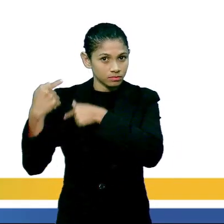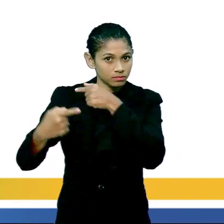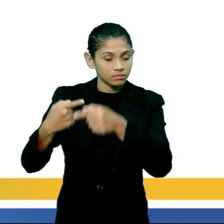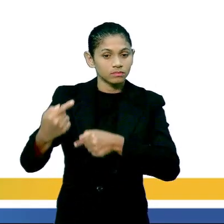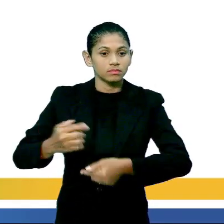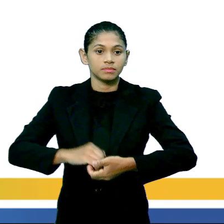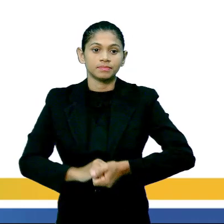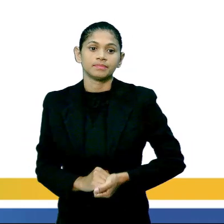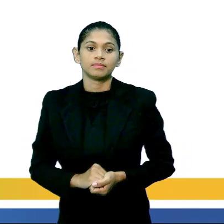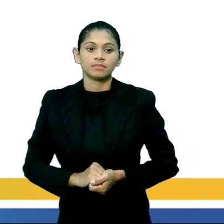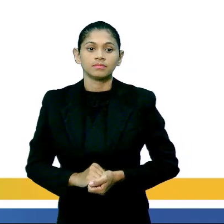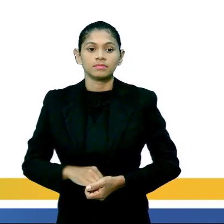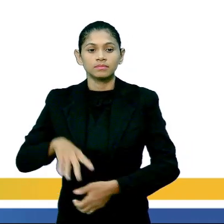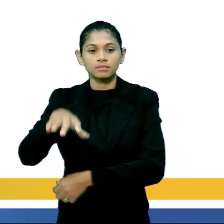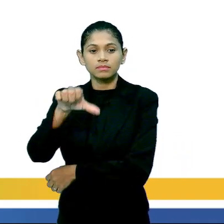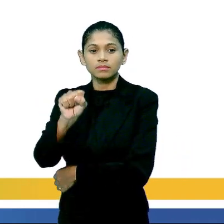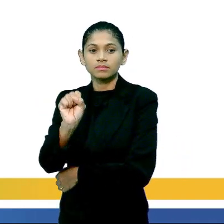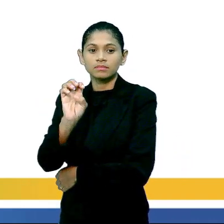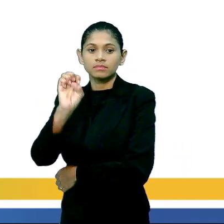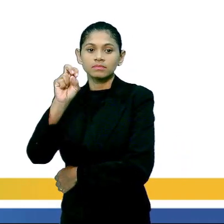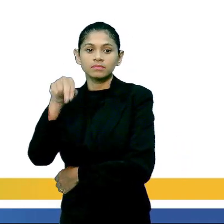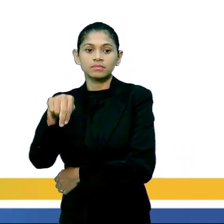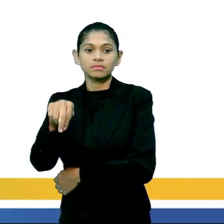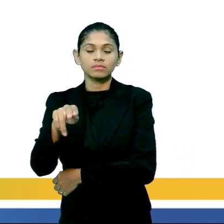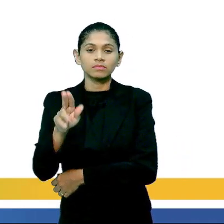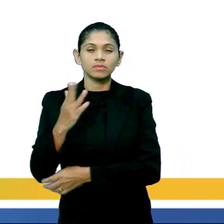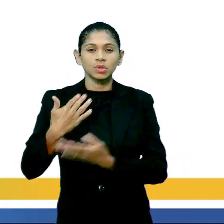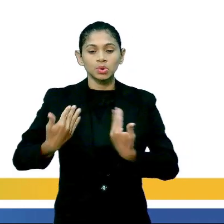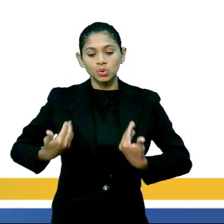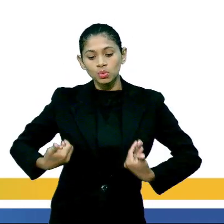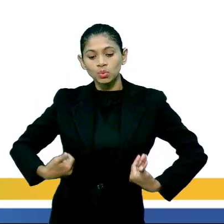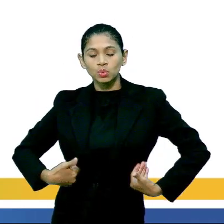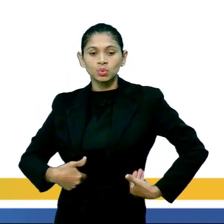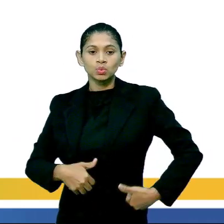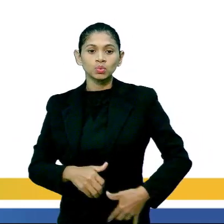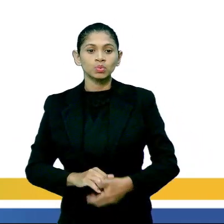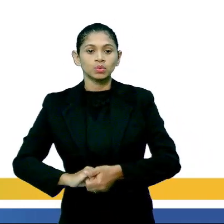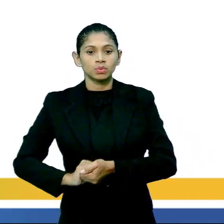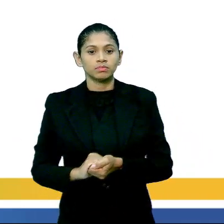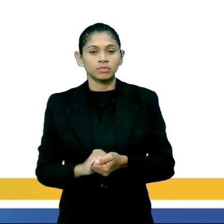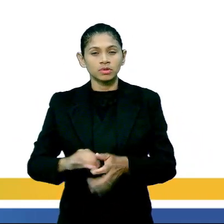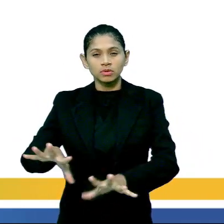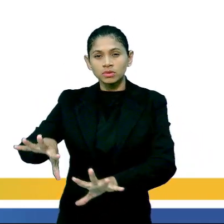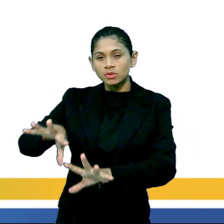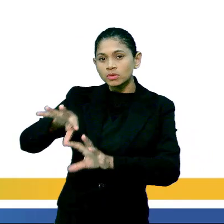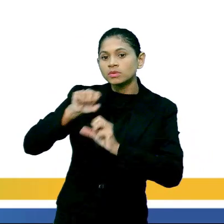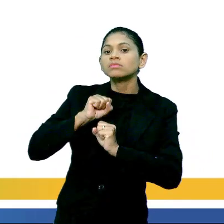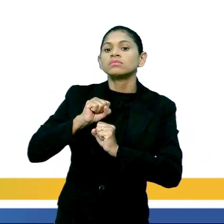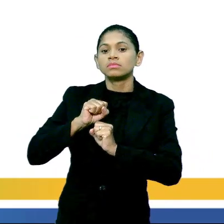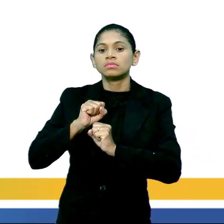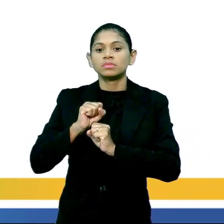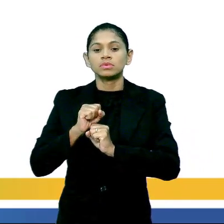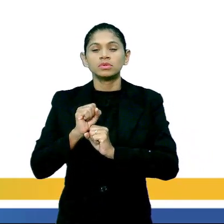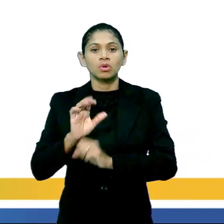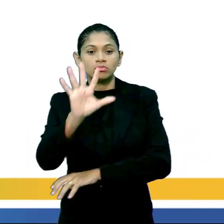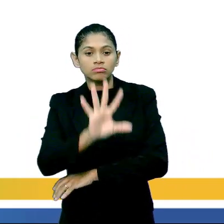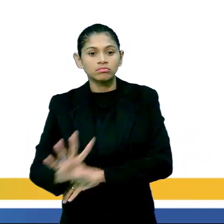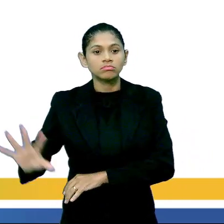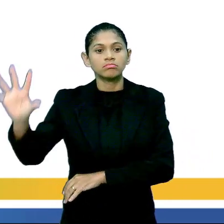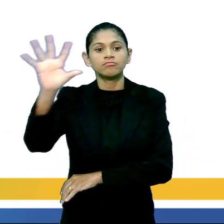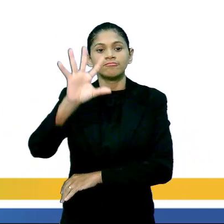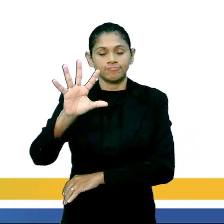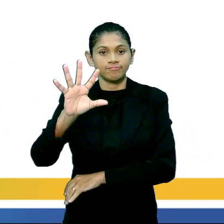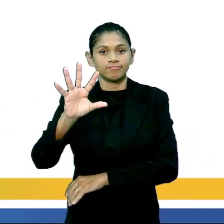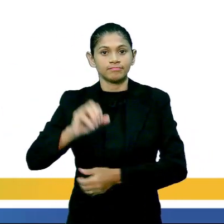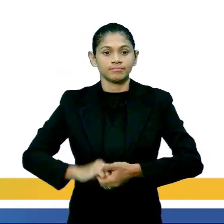C, sensualismo, a aspiração do absoluto, nacionalismo e orientalismo, tá? Então, essa aspiração do absoluto não